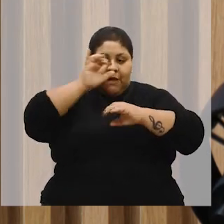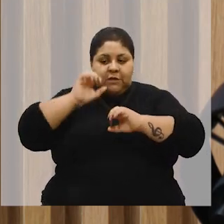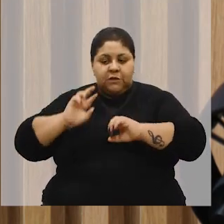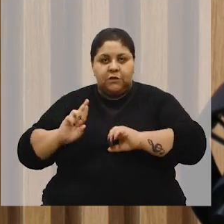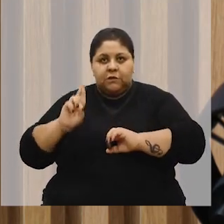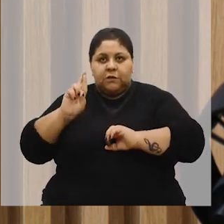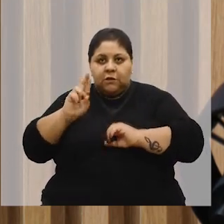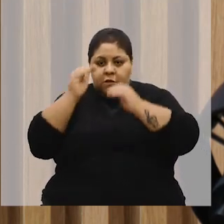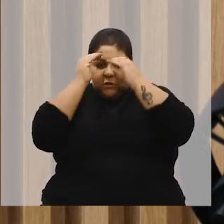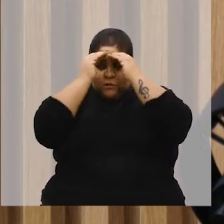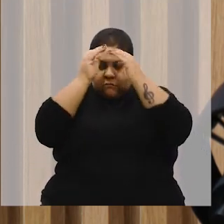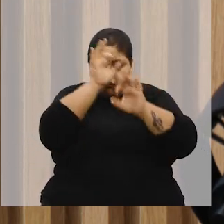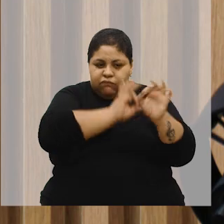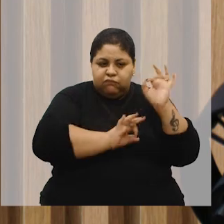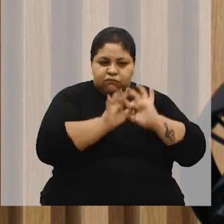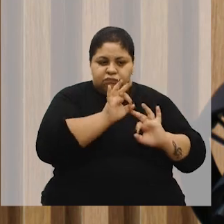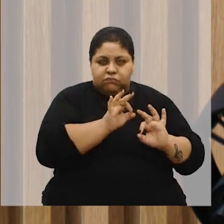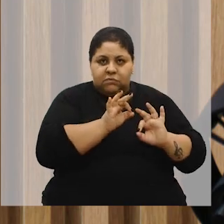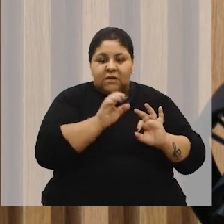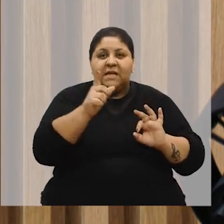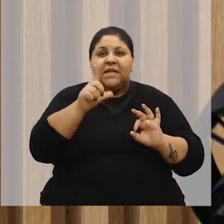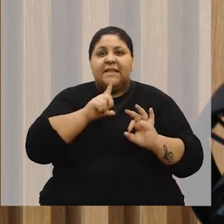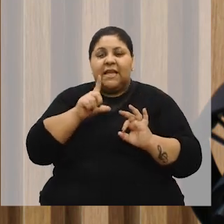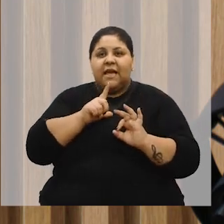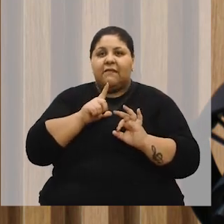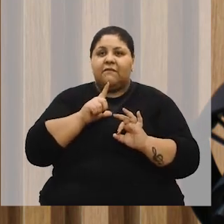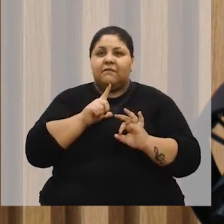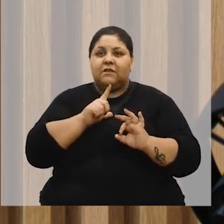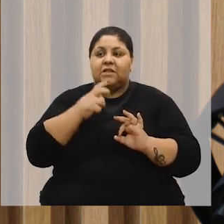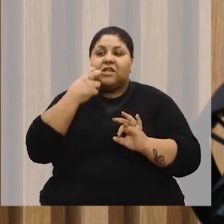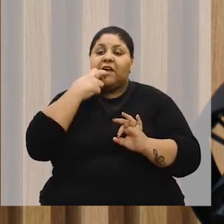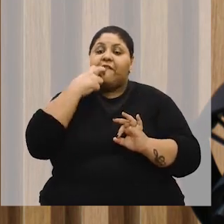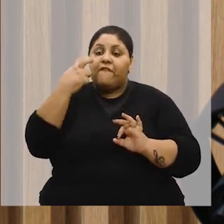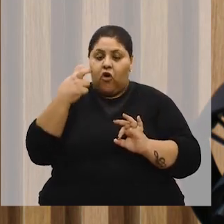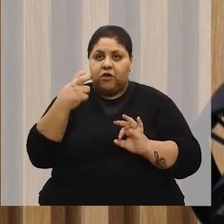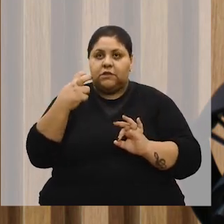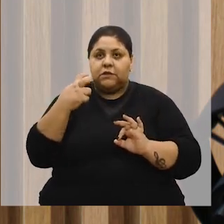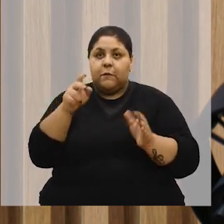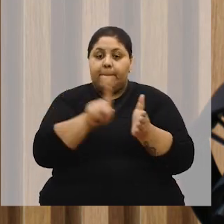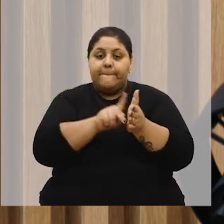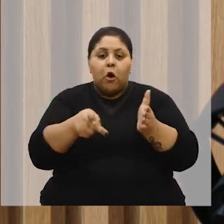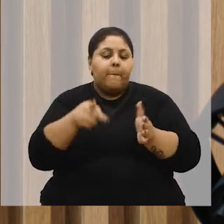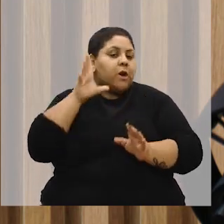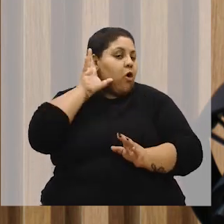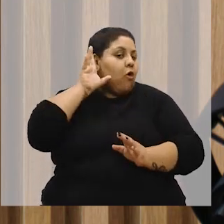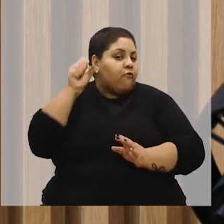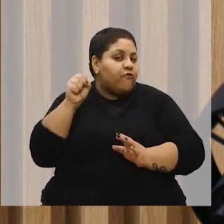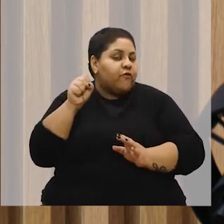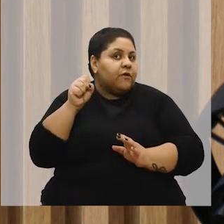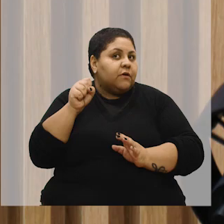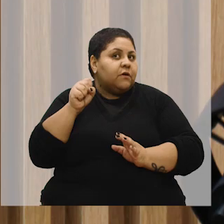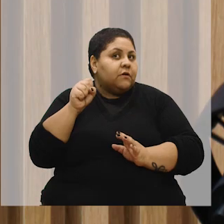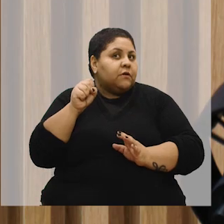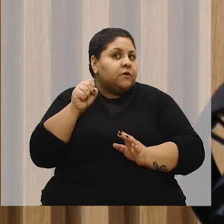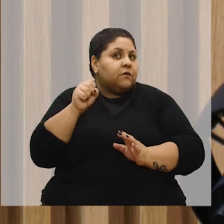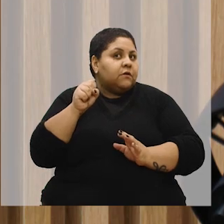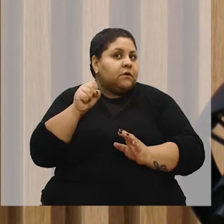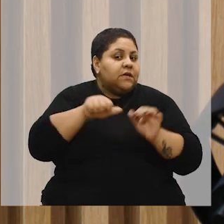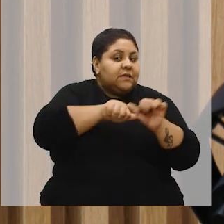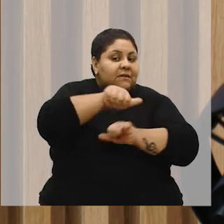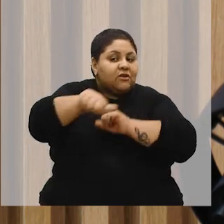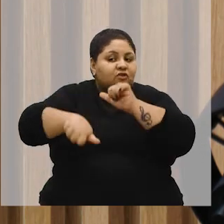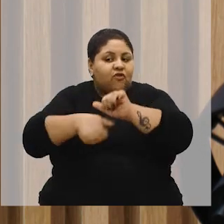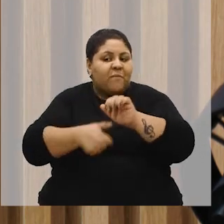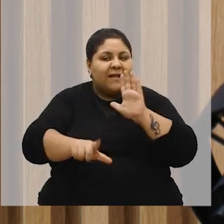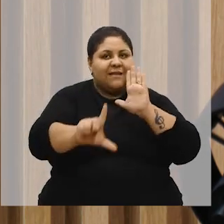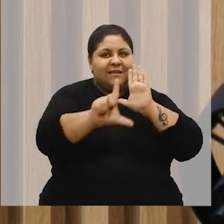representada, respeitada, organizada, ela tem que ter a voz dela ouvida e traduzida em forma de legislação.